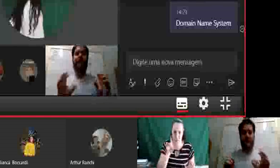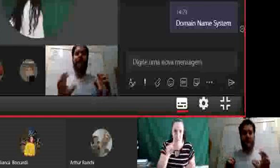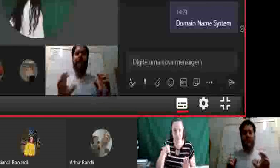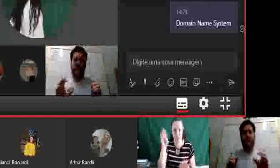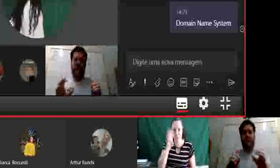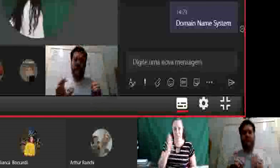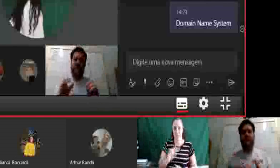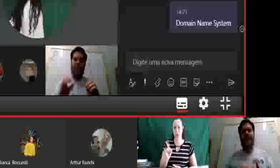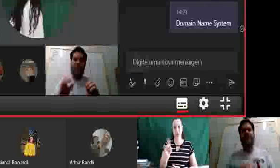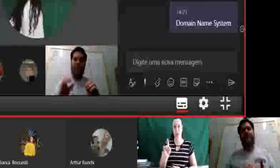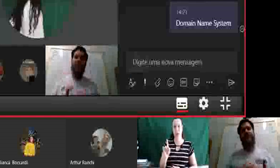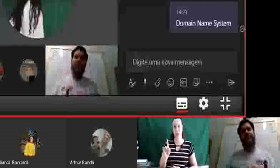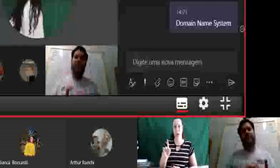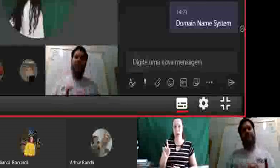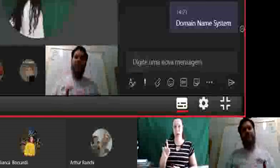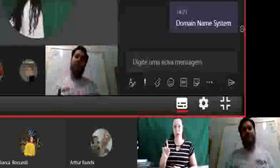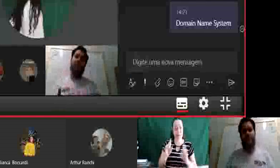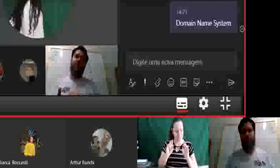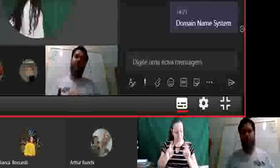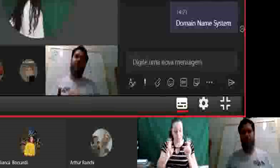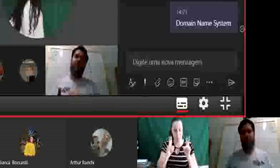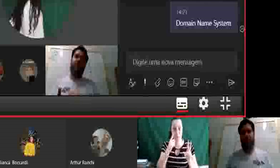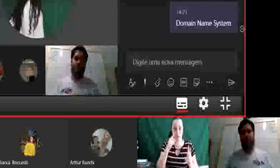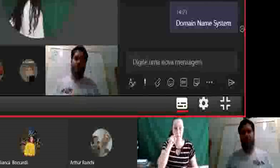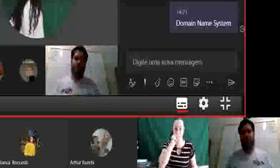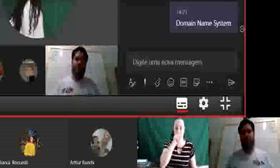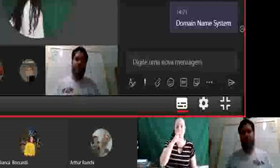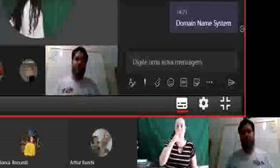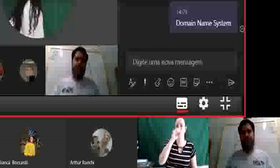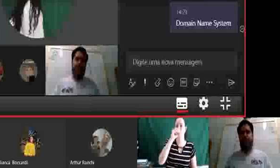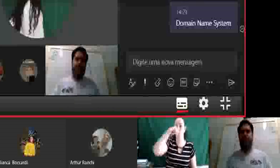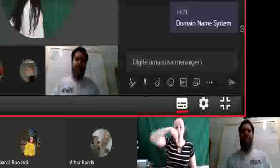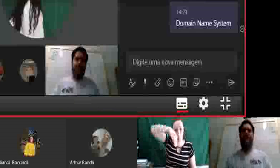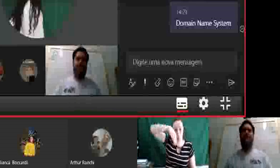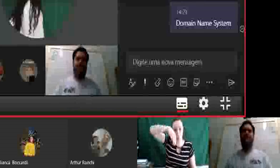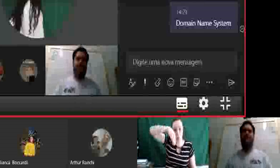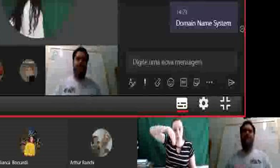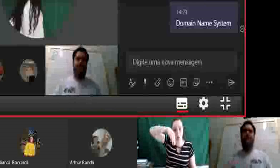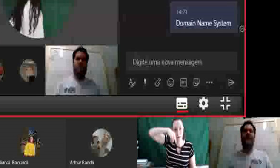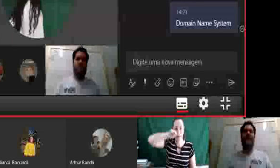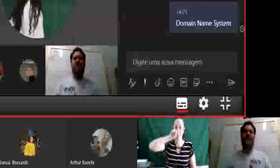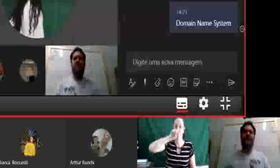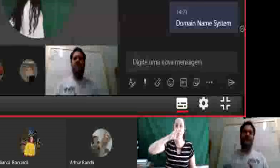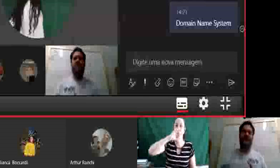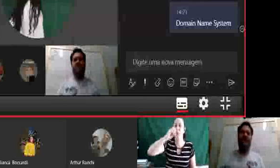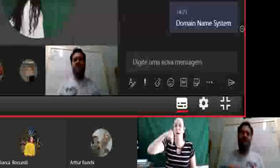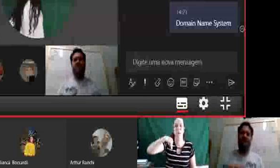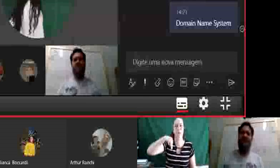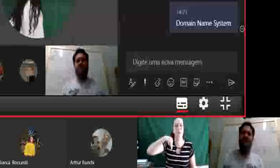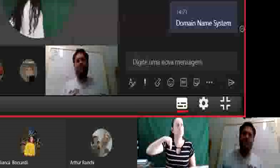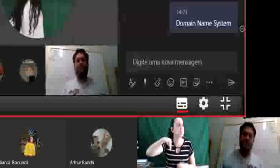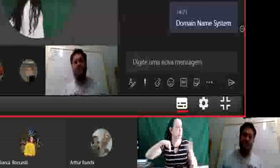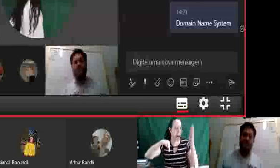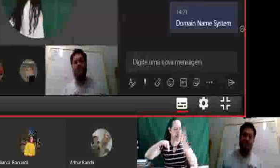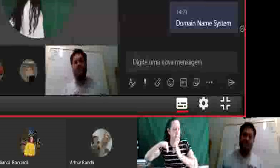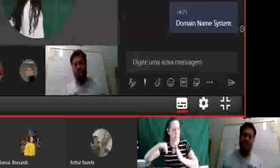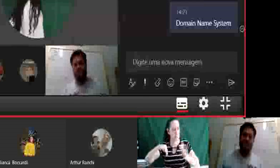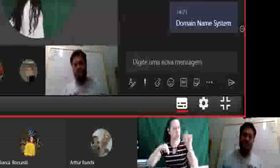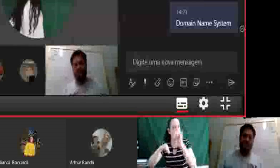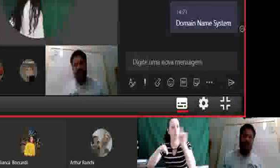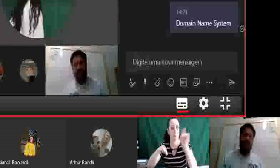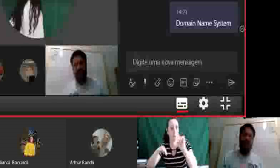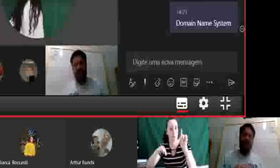quem coordena o sistema de nomes, quem controla os números IP, como isso tudo surgiu e quem está cuidando para que continue tudo funcionando e evoluindo.